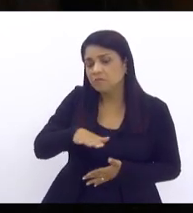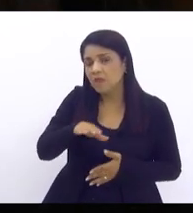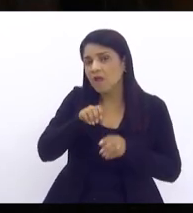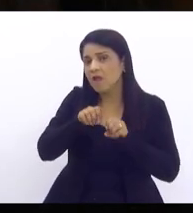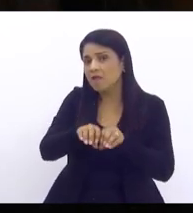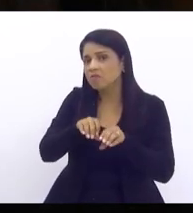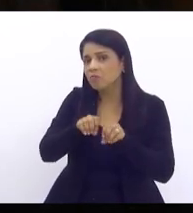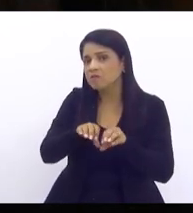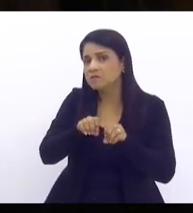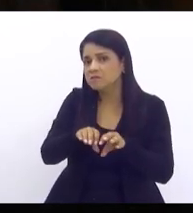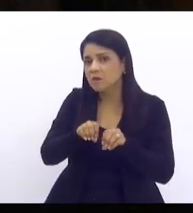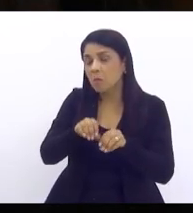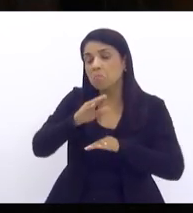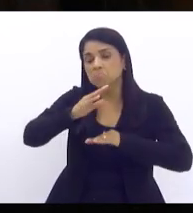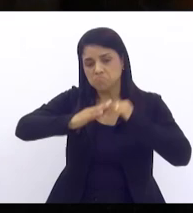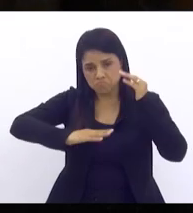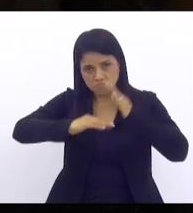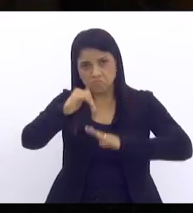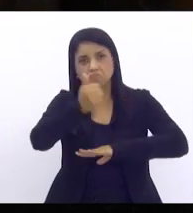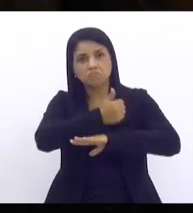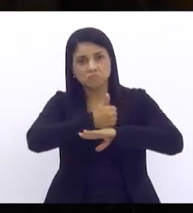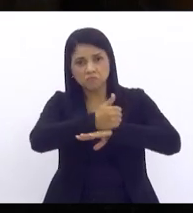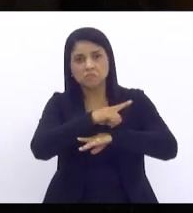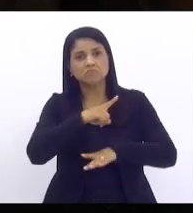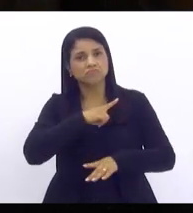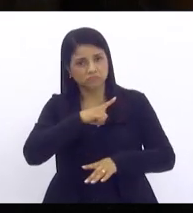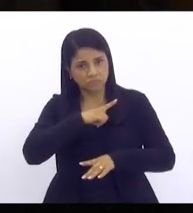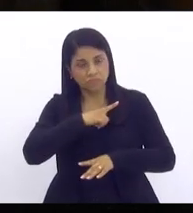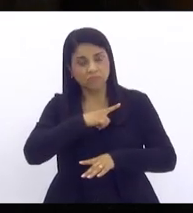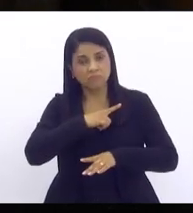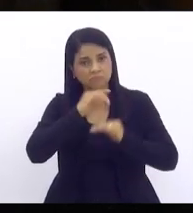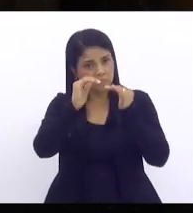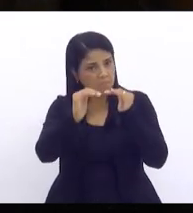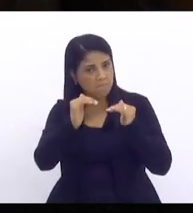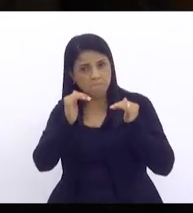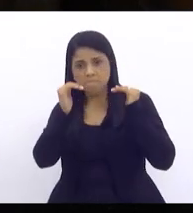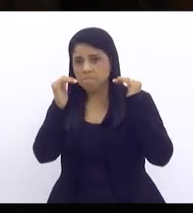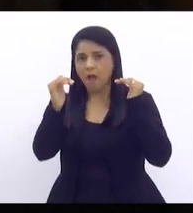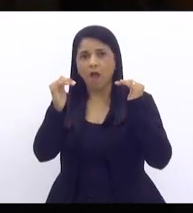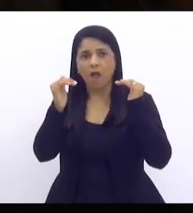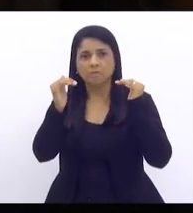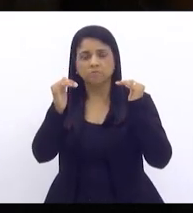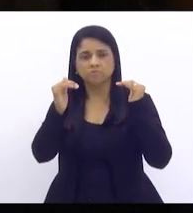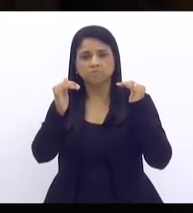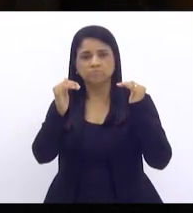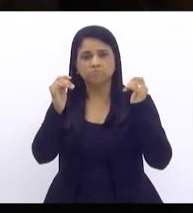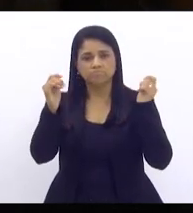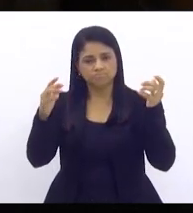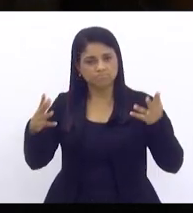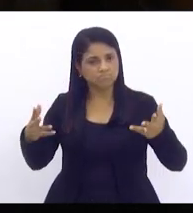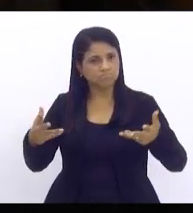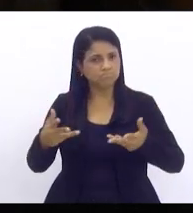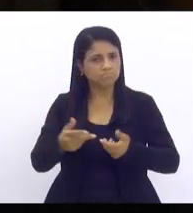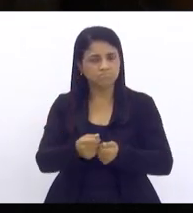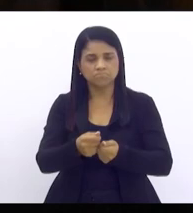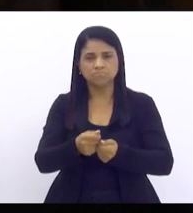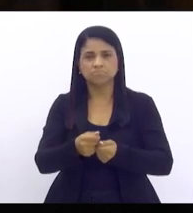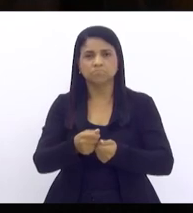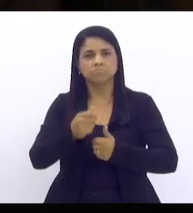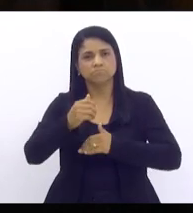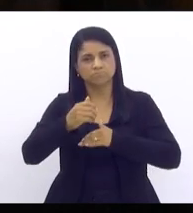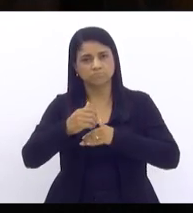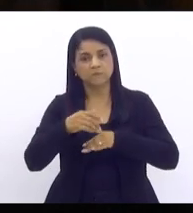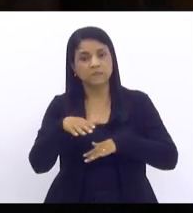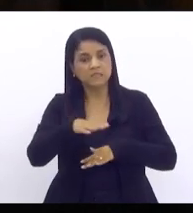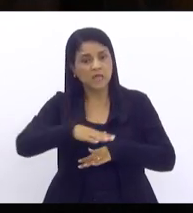educação, profissionais altamente competentes, inclusive na área